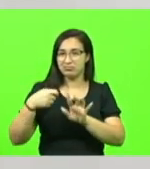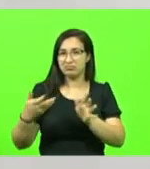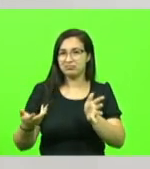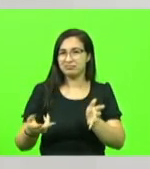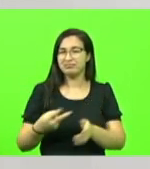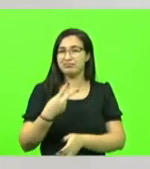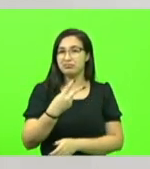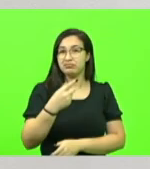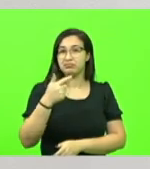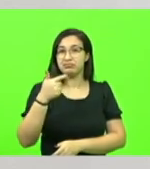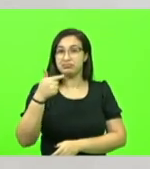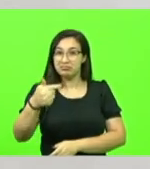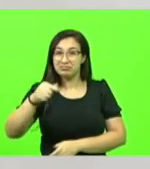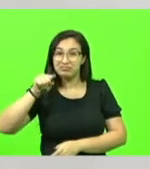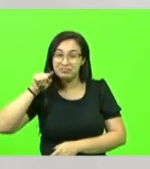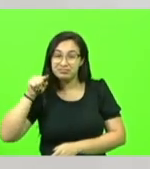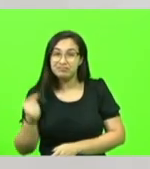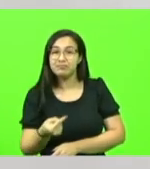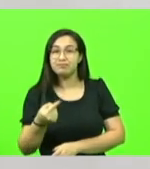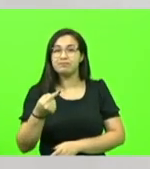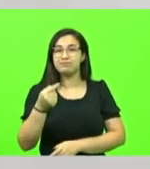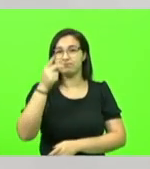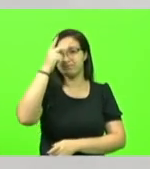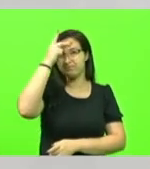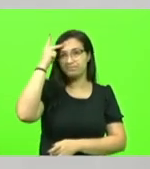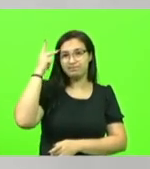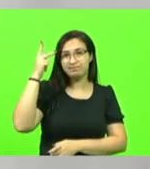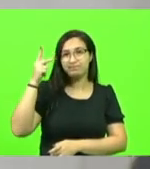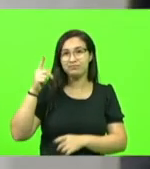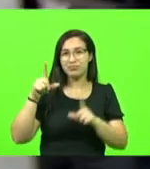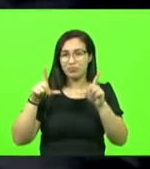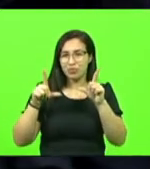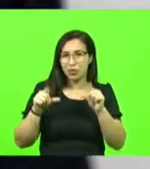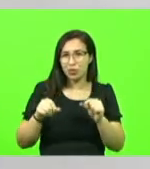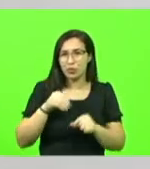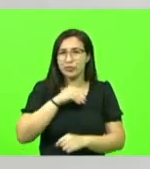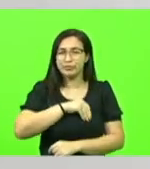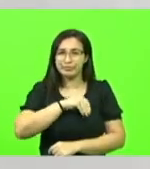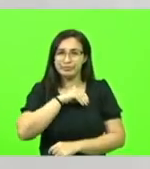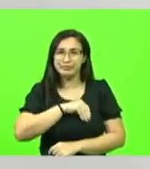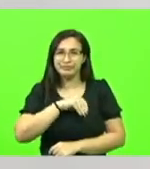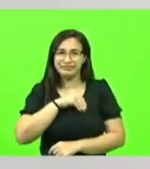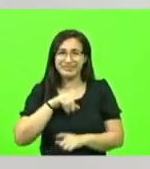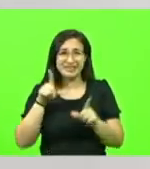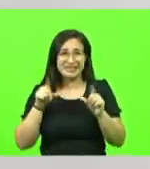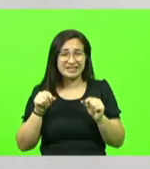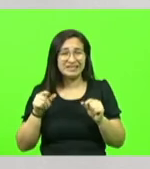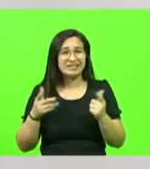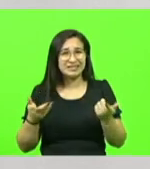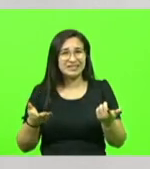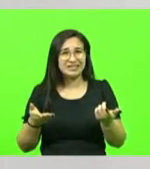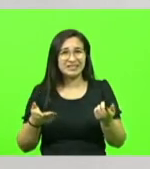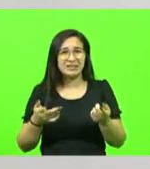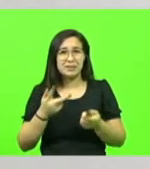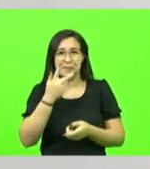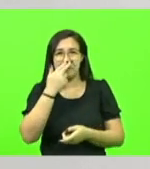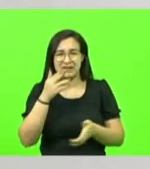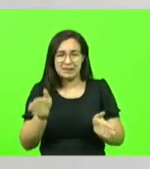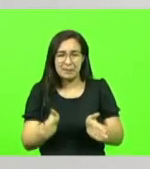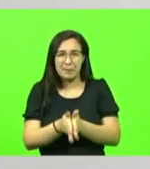de pessoas que ganham muito menos do que um salário mínimo. É a linha da pobreza